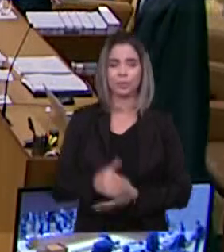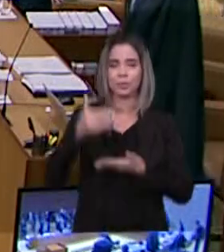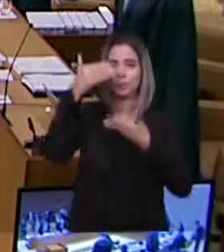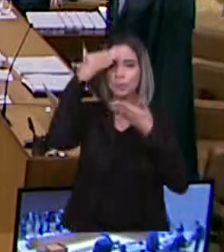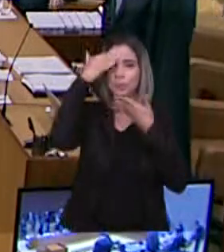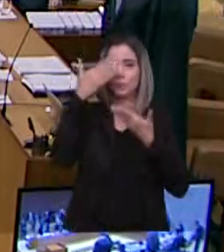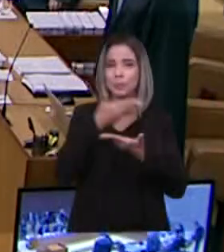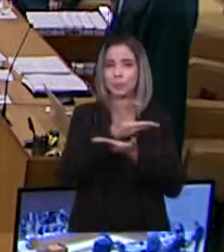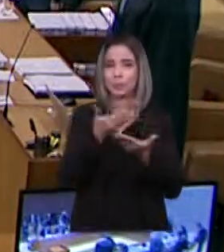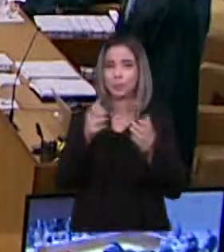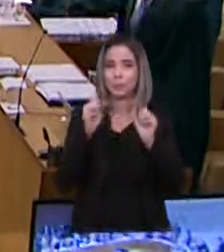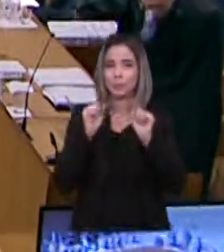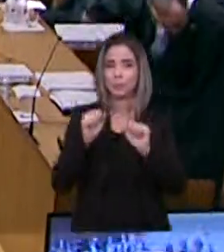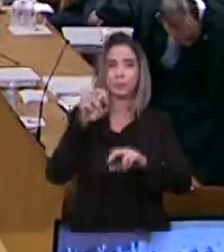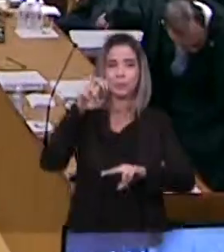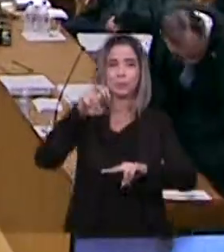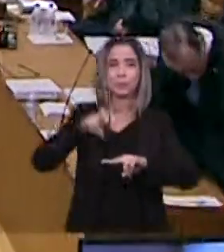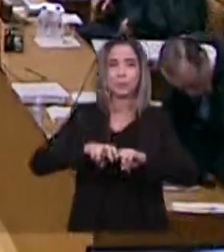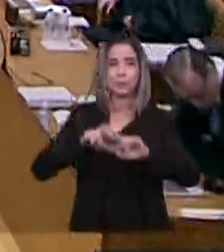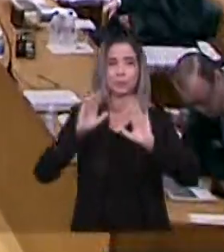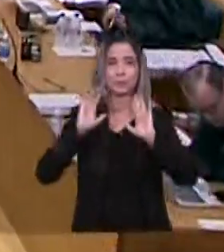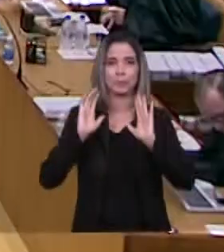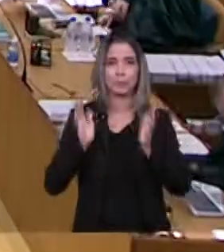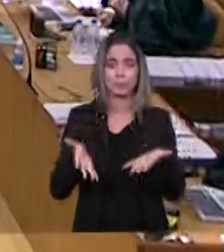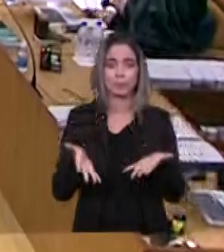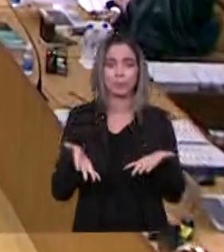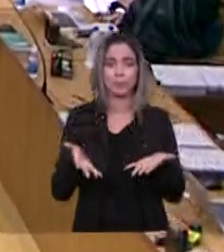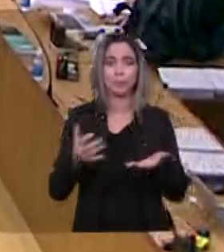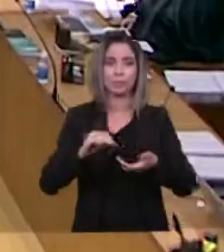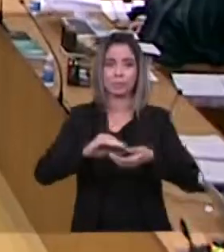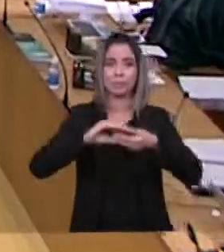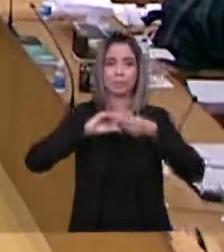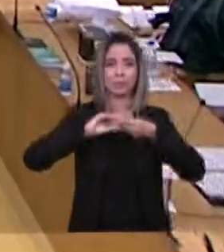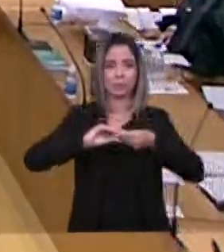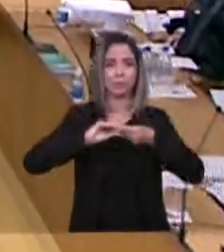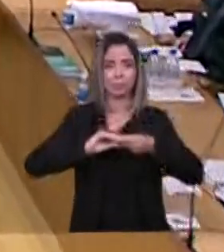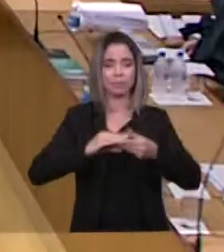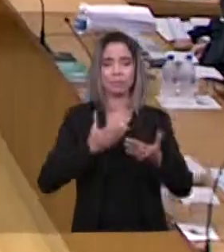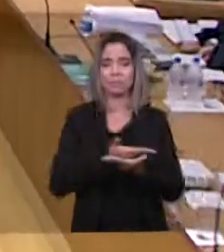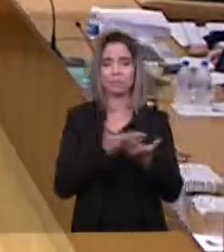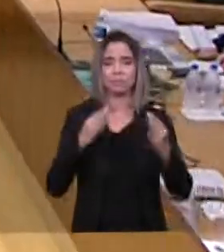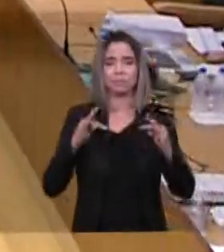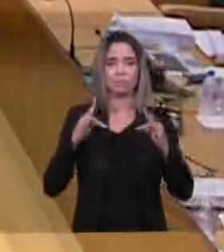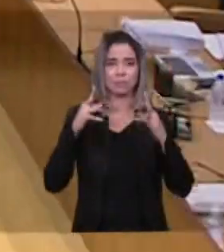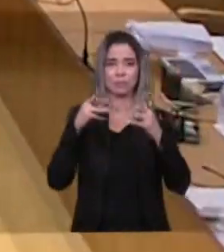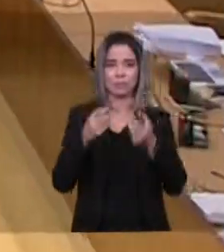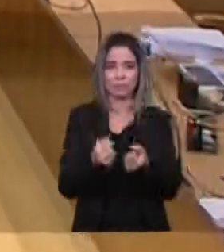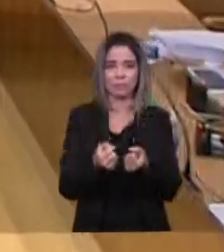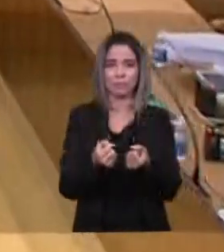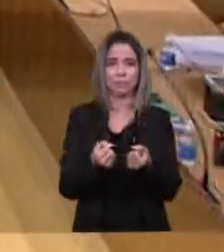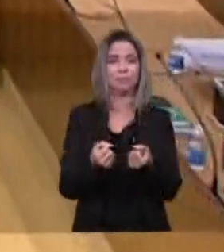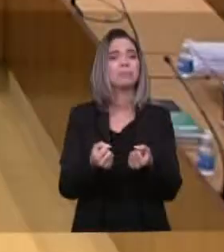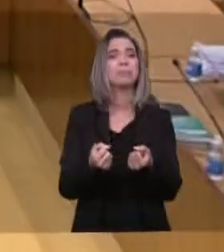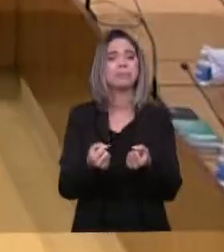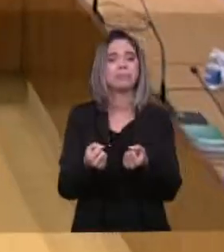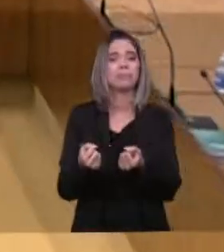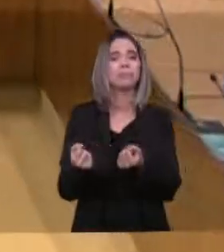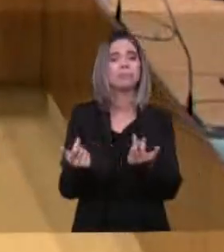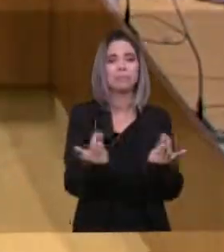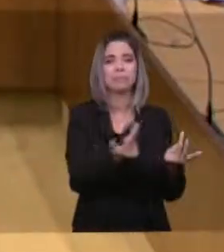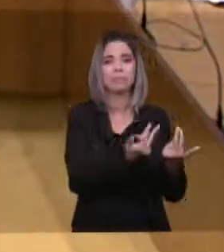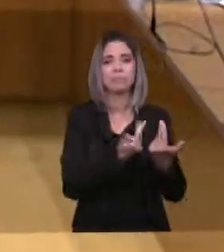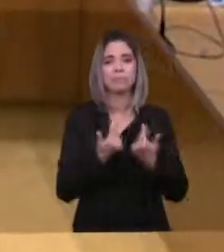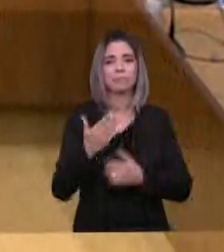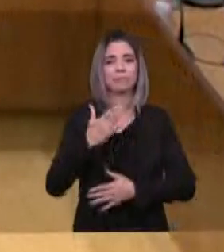Obrigada, podemos nos sentar. A imagem aberta, os ministros tomam assento e abre a sessão, a excelentíssima senhora ministra